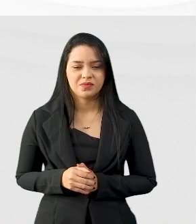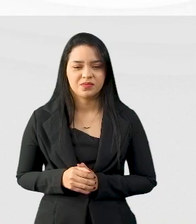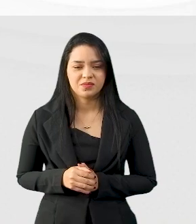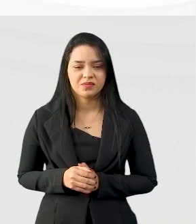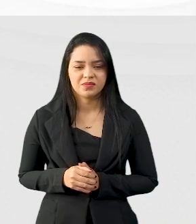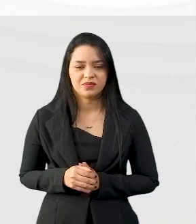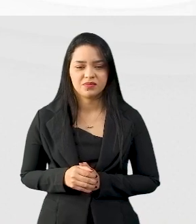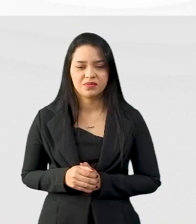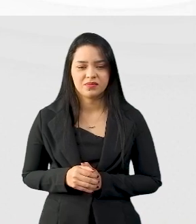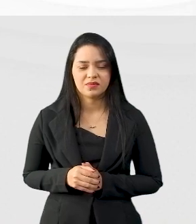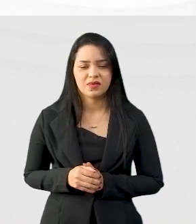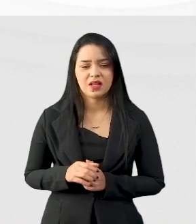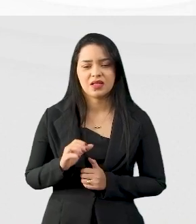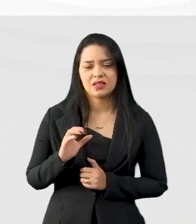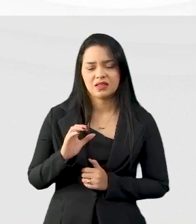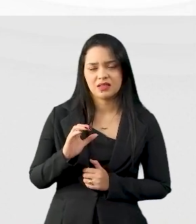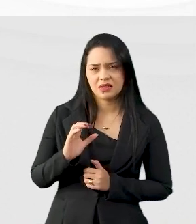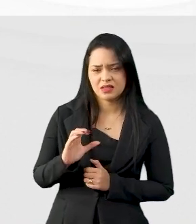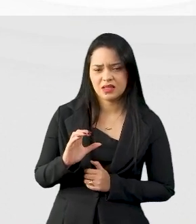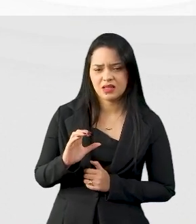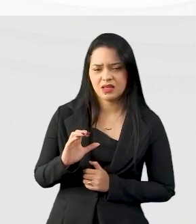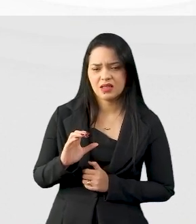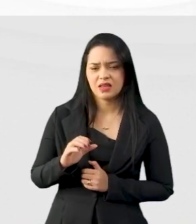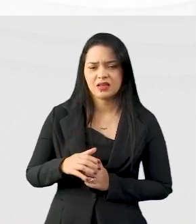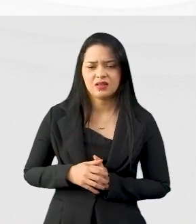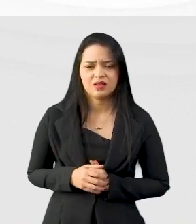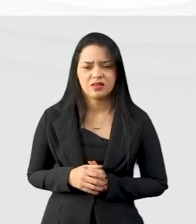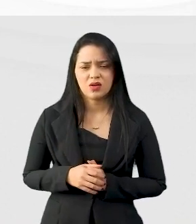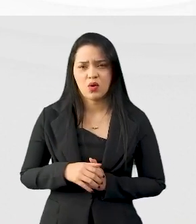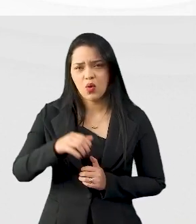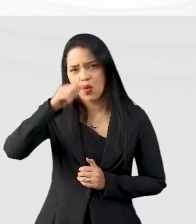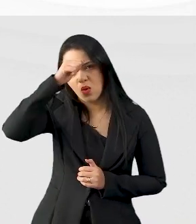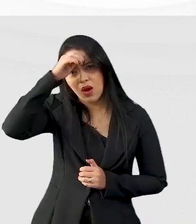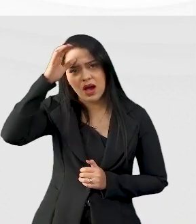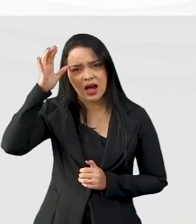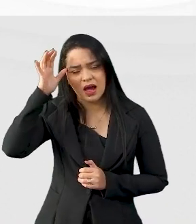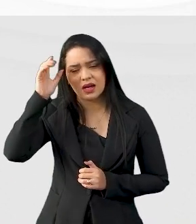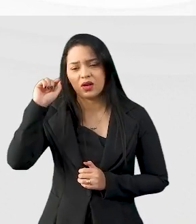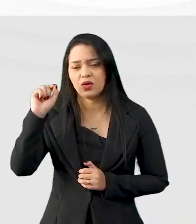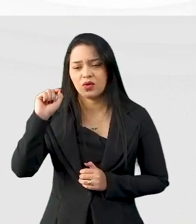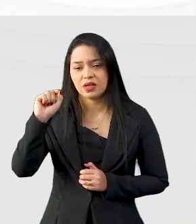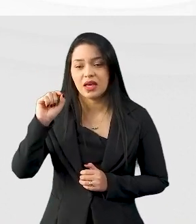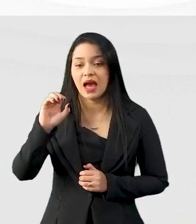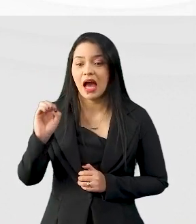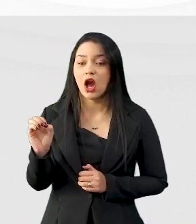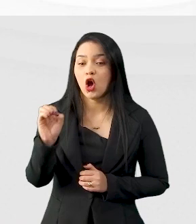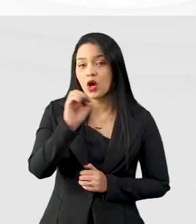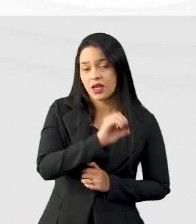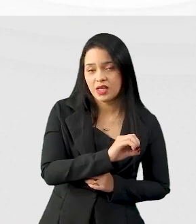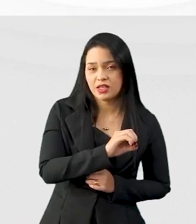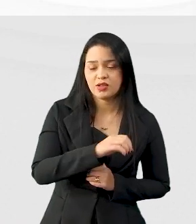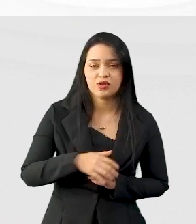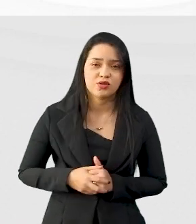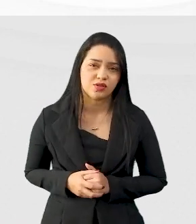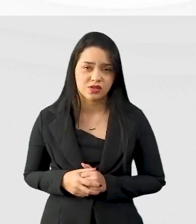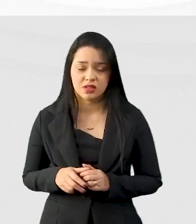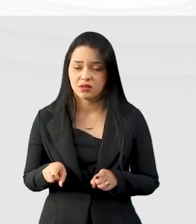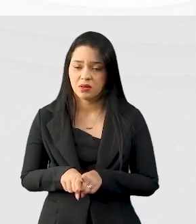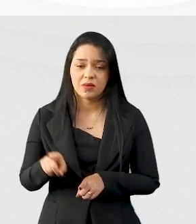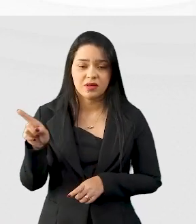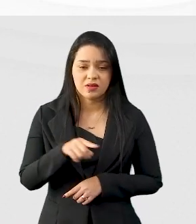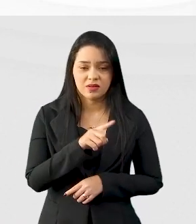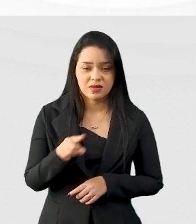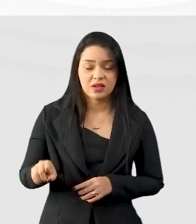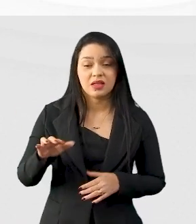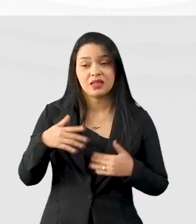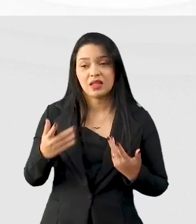foi, né? Letra C, nascente do Rio Moá no Acre. O Acre, gente, ele está a oeste, então também já foi.